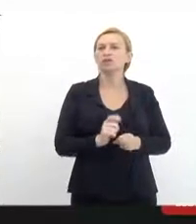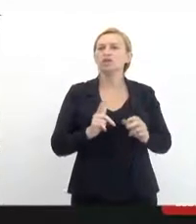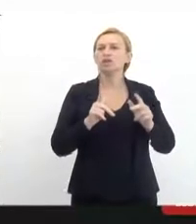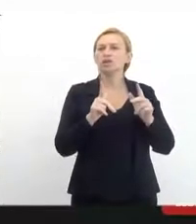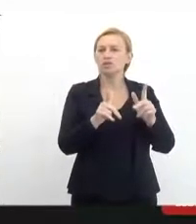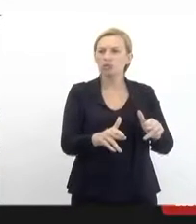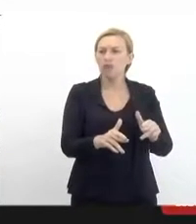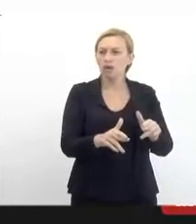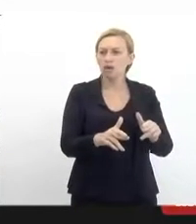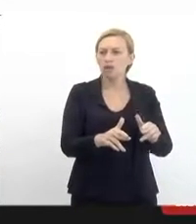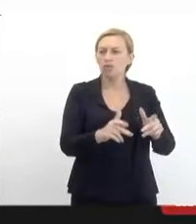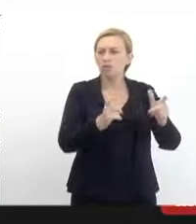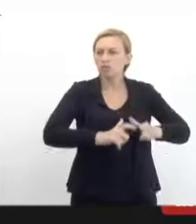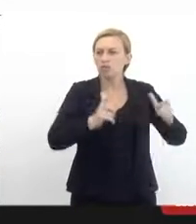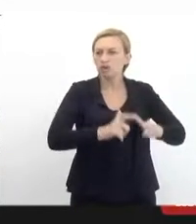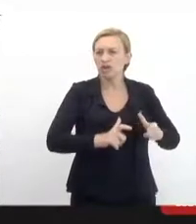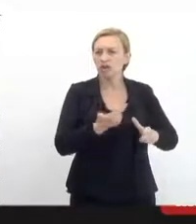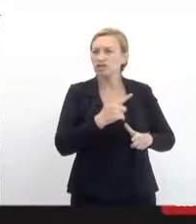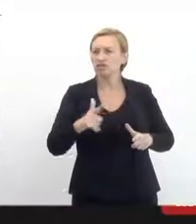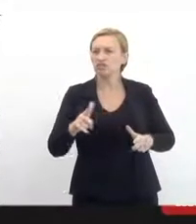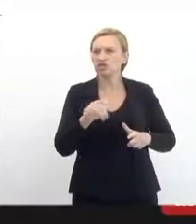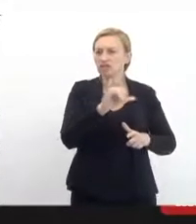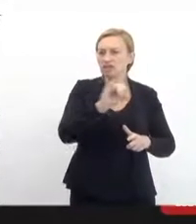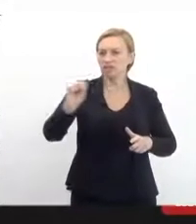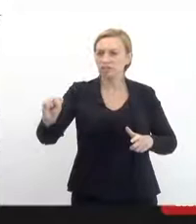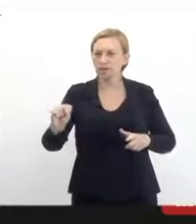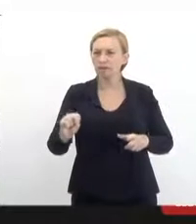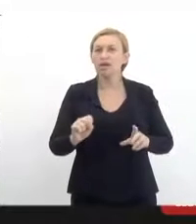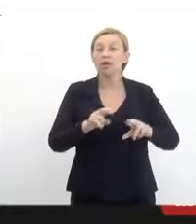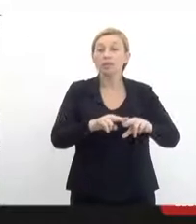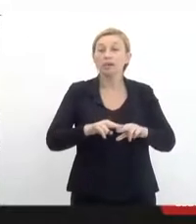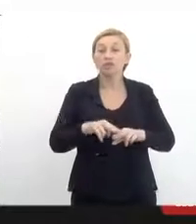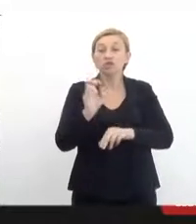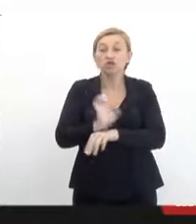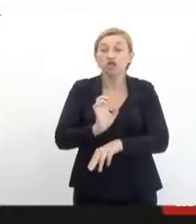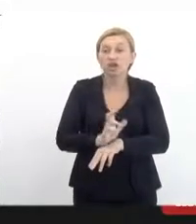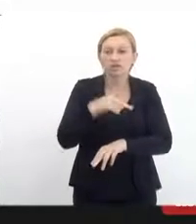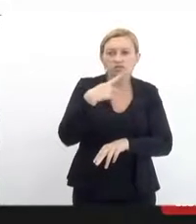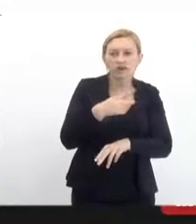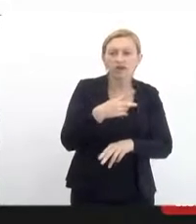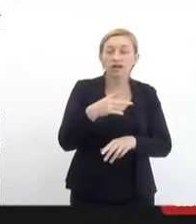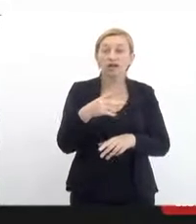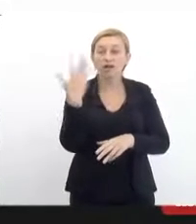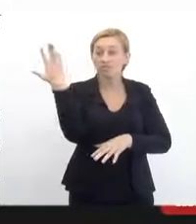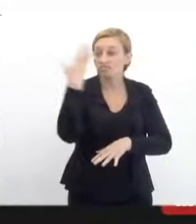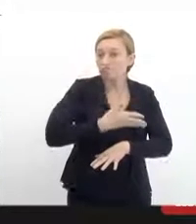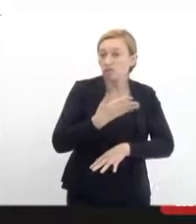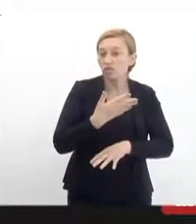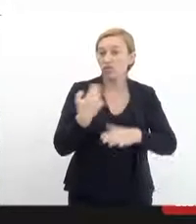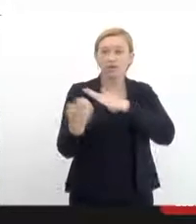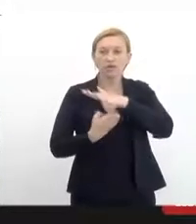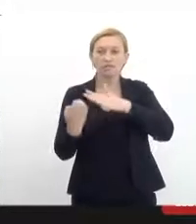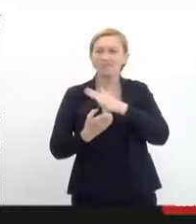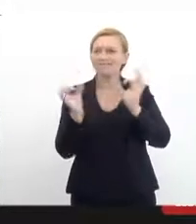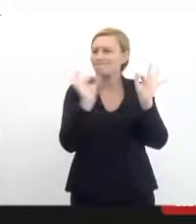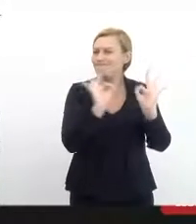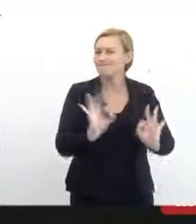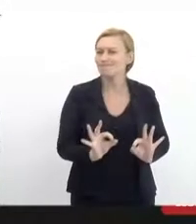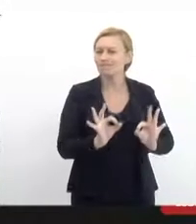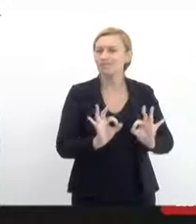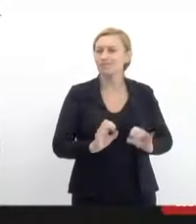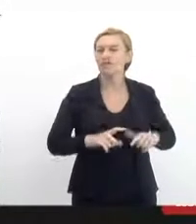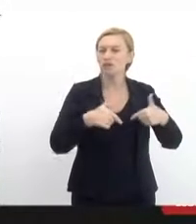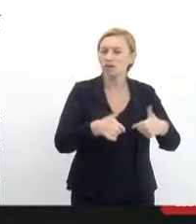titular e que não haveria incidência de ICMS. Porém, o Estado defende que a empresa não comprovou que a operação se